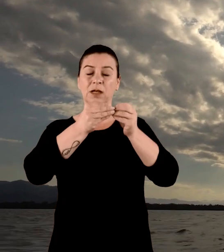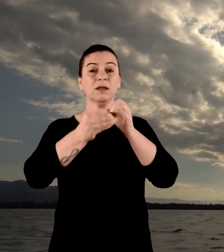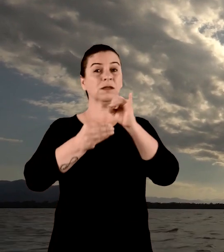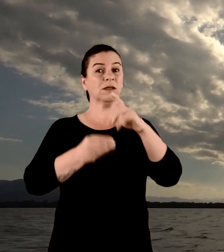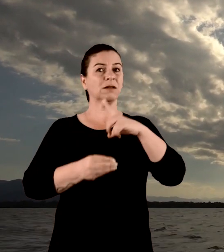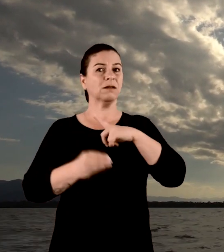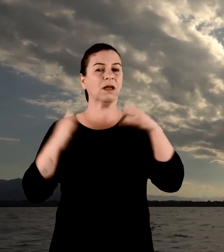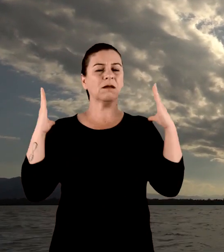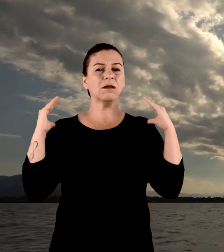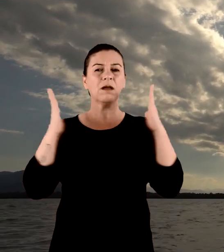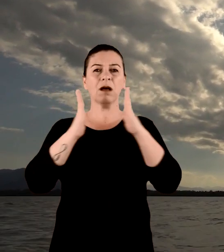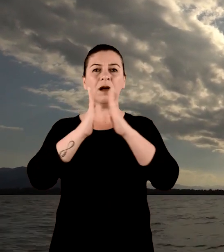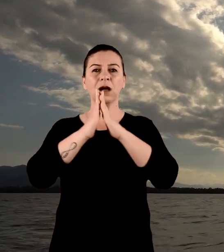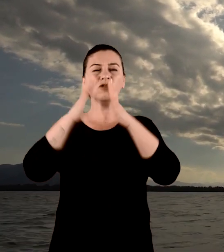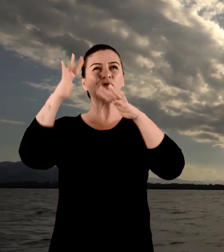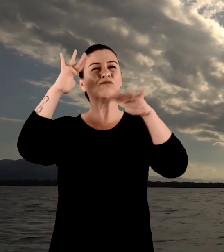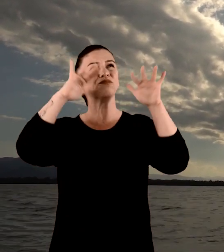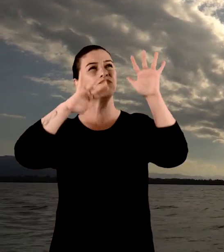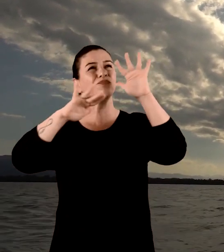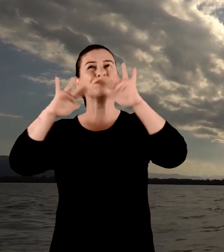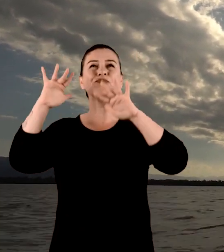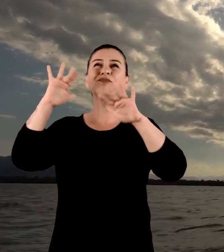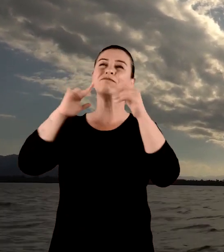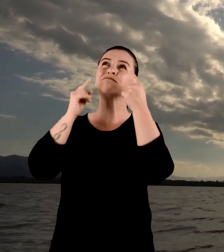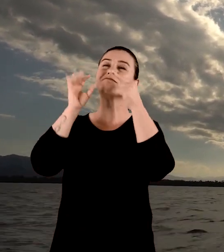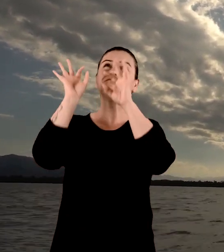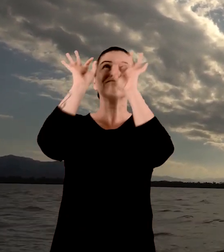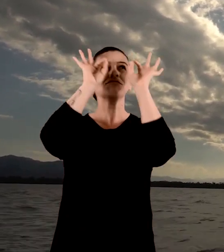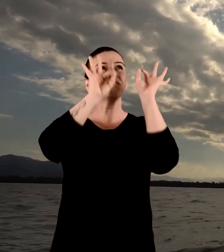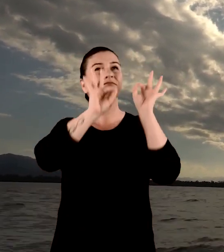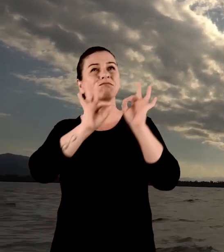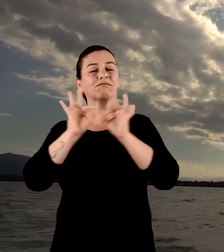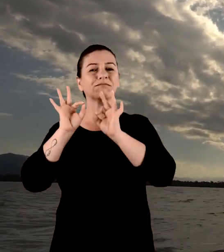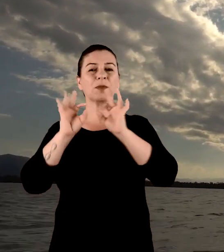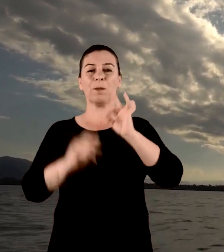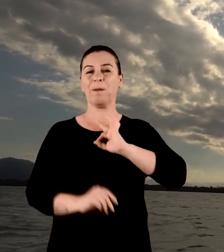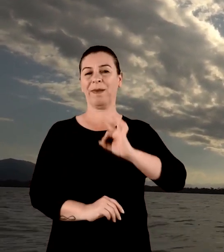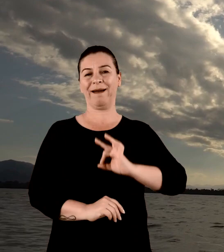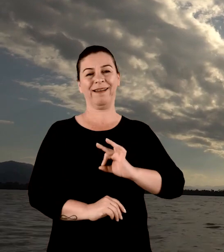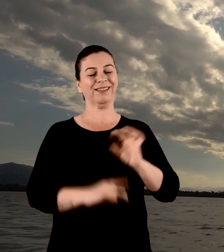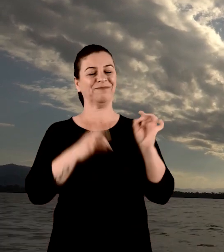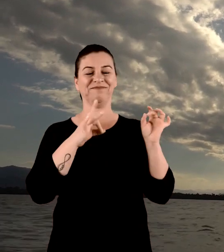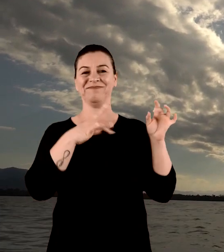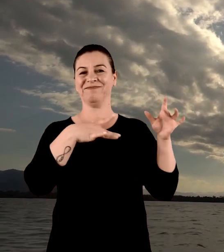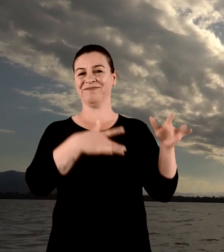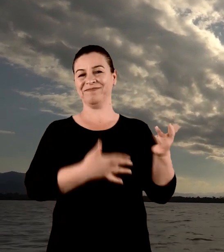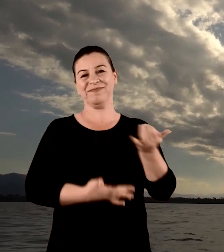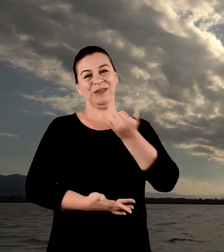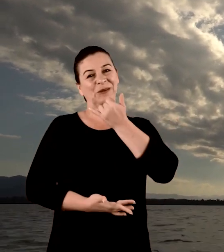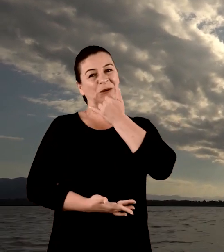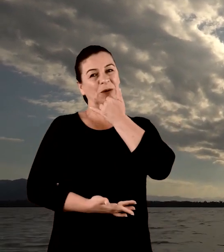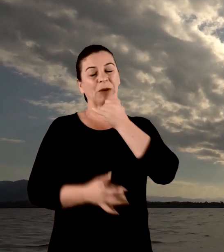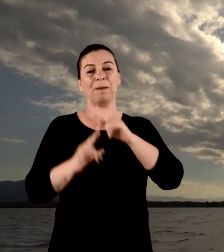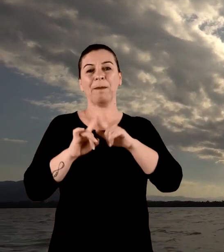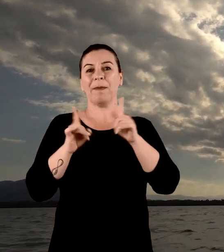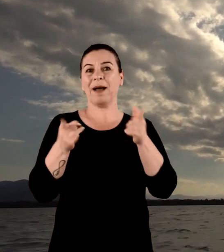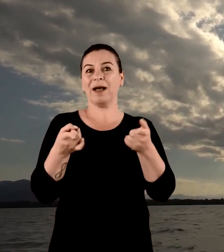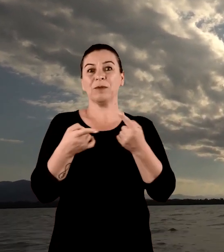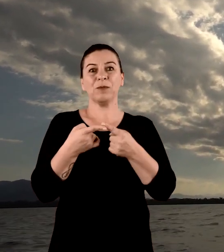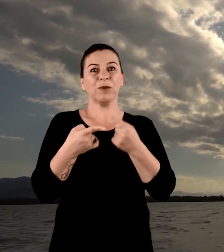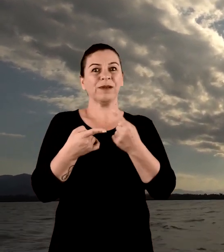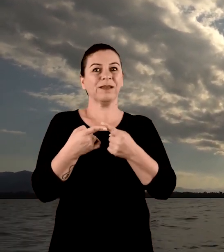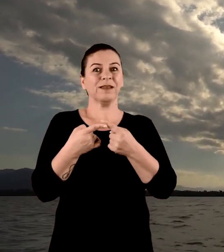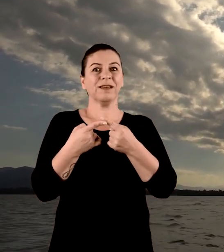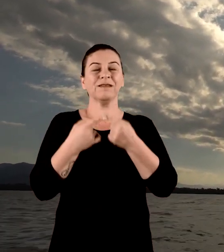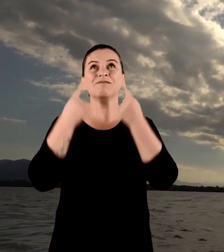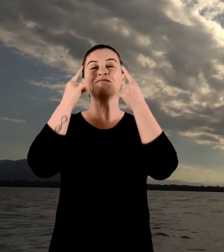missa se você tem aqueles anjos flutuando sobre sua cabeça? O padre fica muito pequeno, me desculpe, porque você